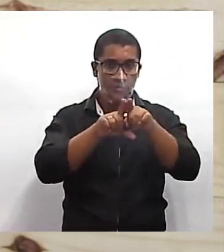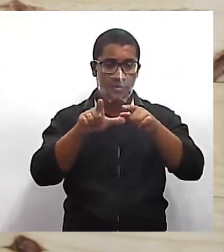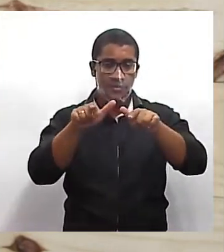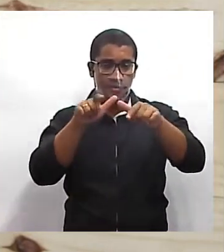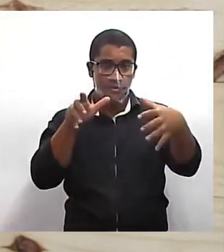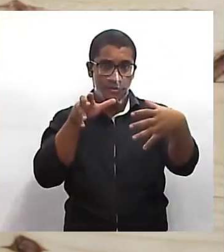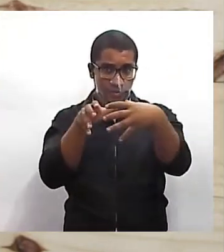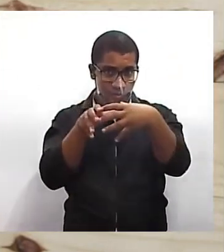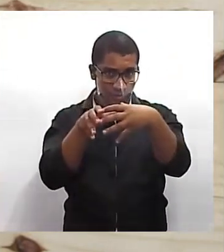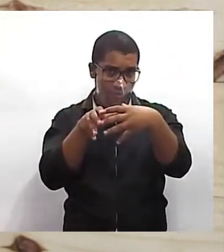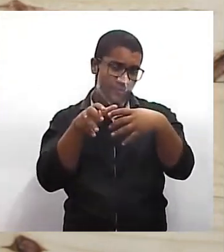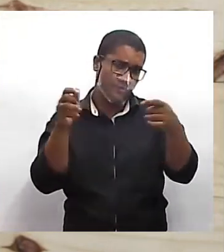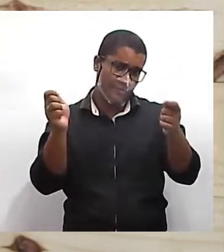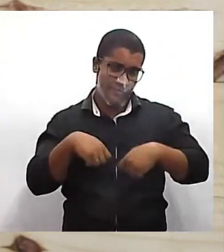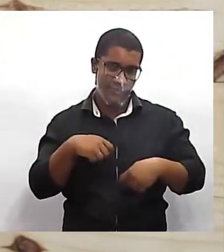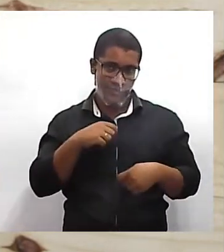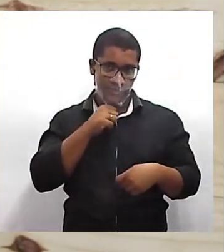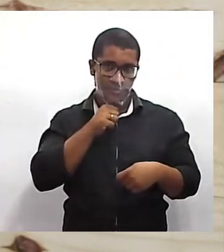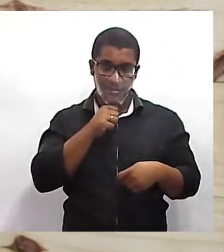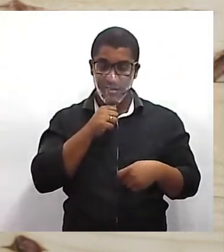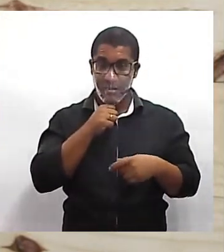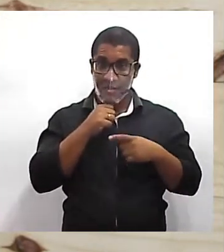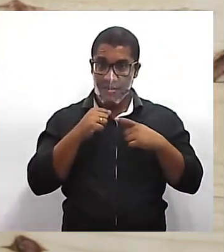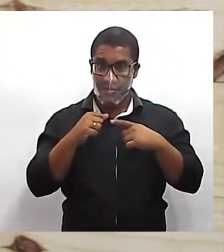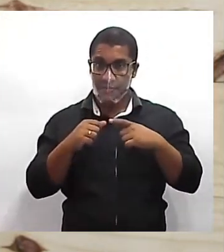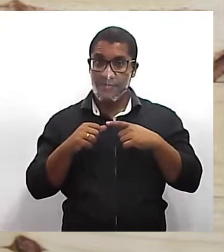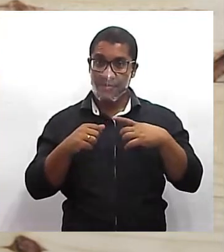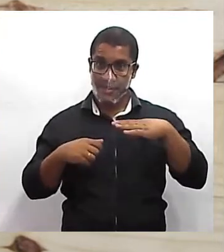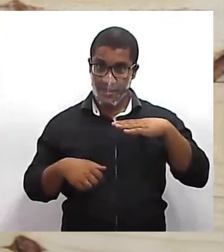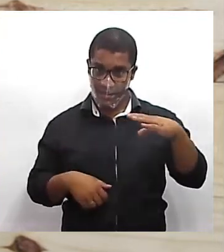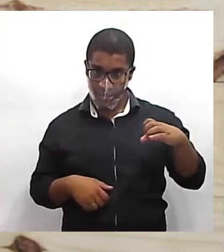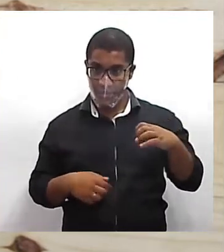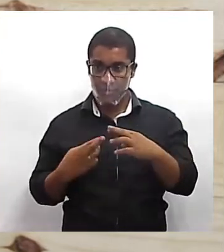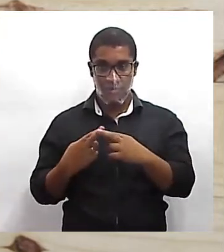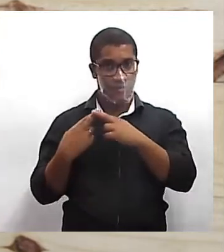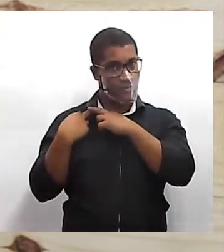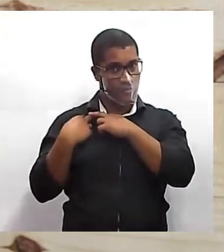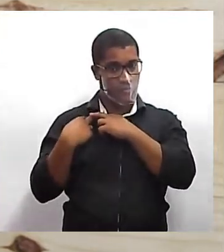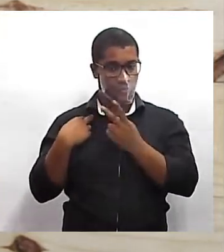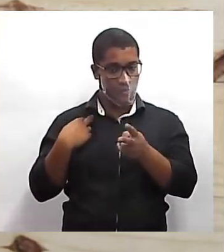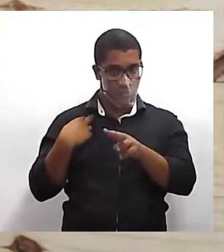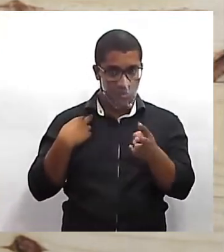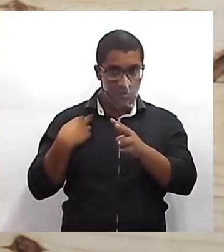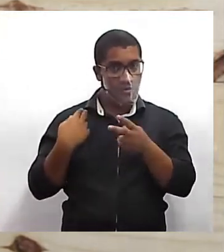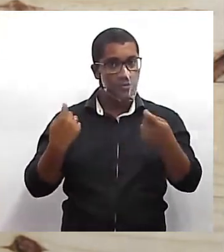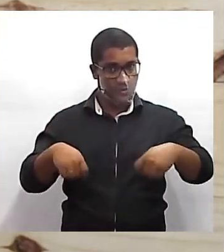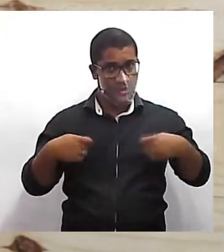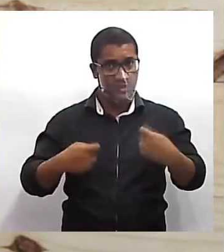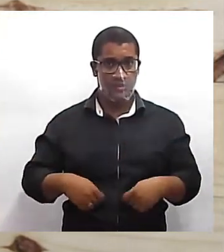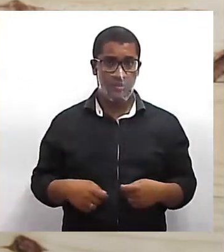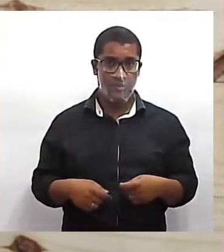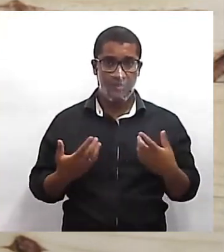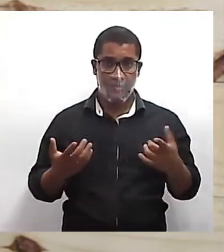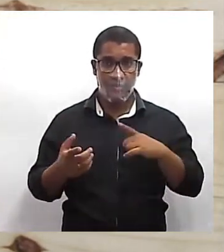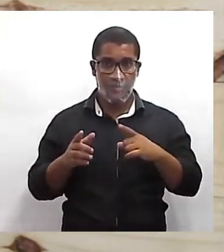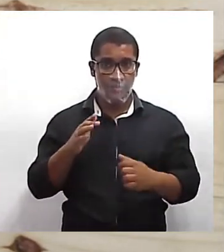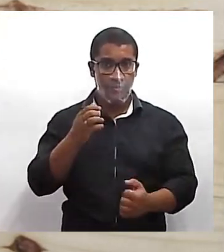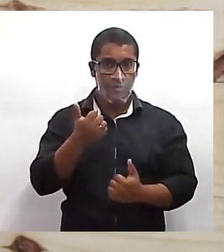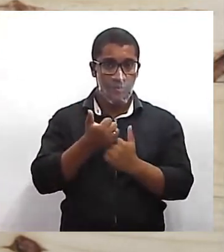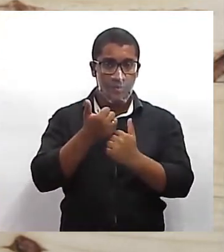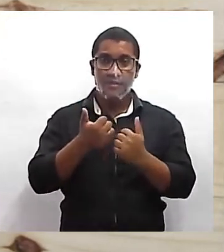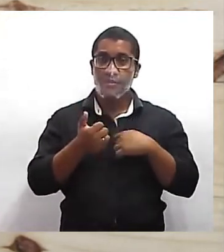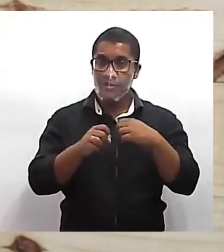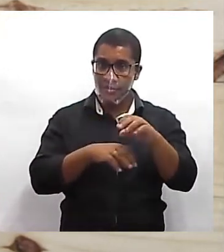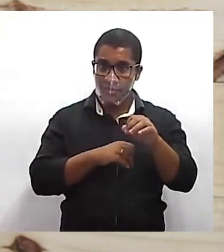equipe interdisciplinar, agindo com ética e responsabilidade, diante das questões pertinentes ao apoio educacional com o domínio do